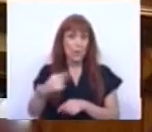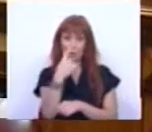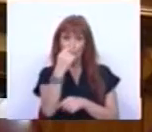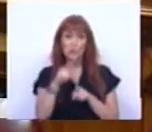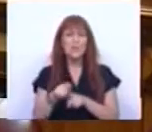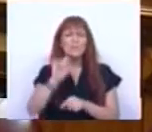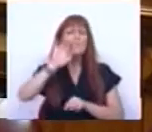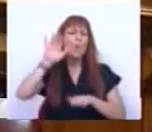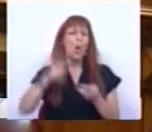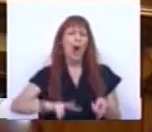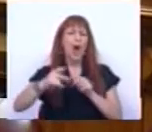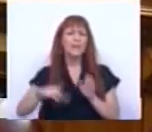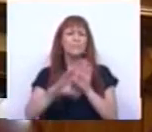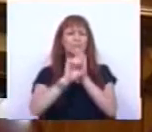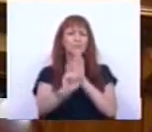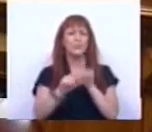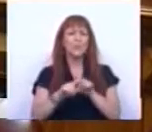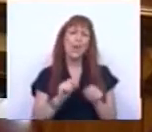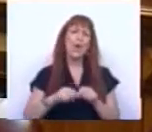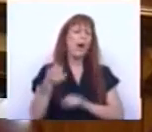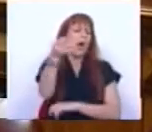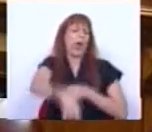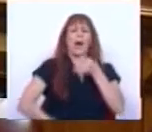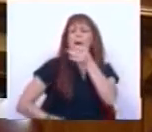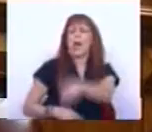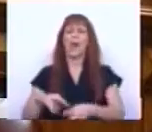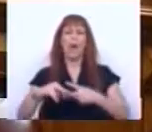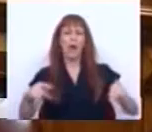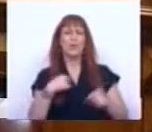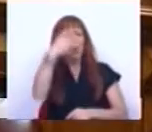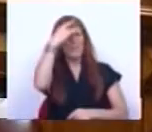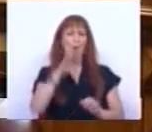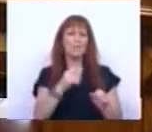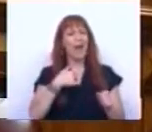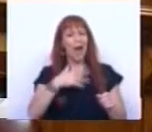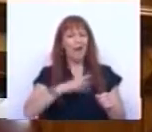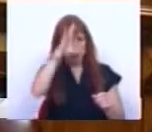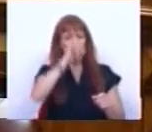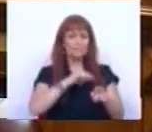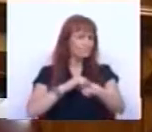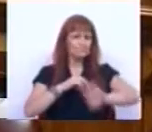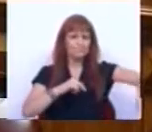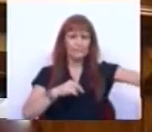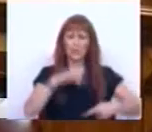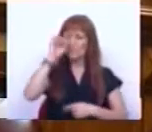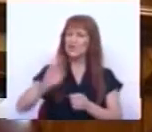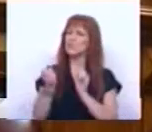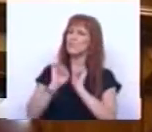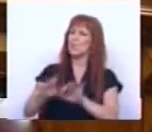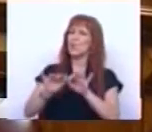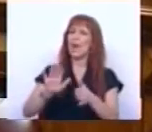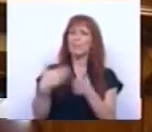Montijo, que poderia alterar o decreto-lei para passar por cima das autarquias que não deram o parecer que o Governo queria, o Governo envia a proposta para a